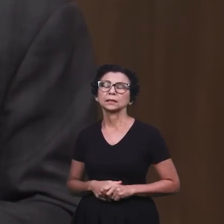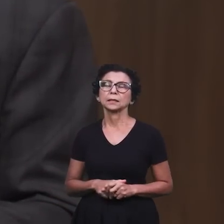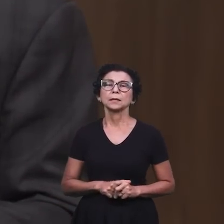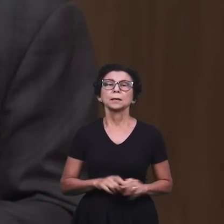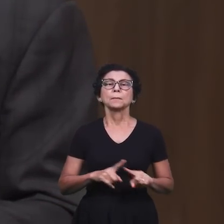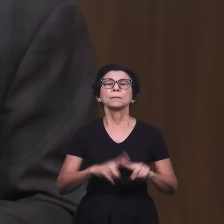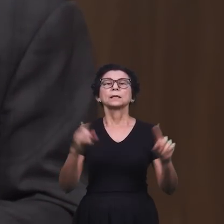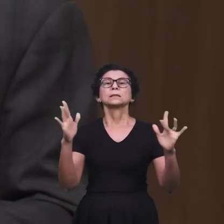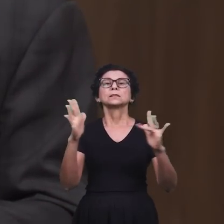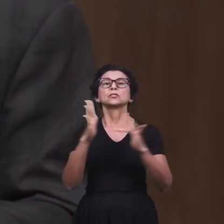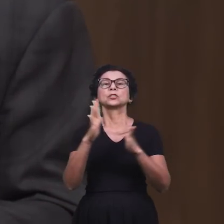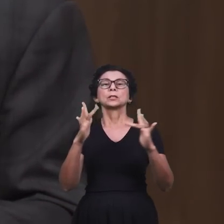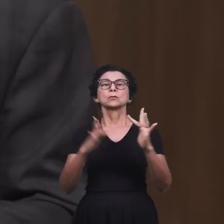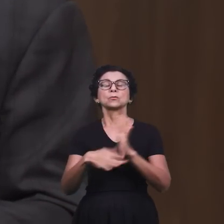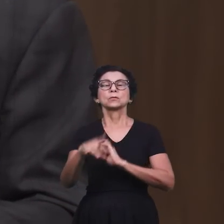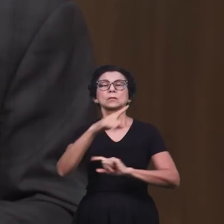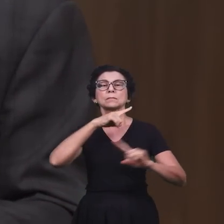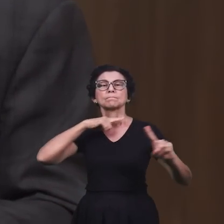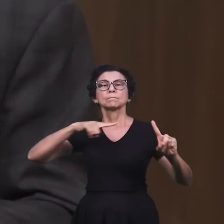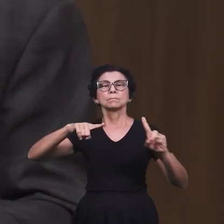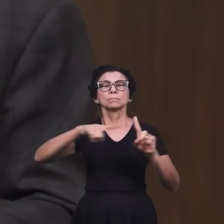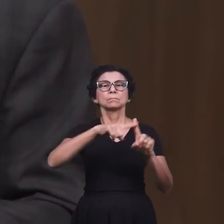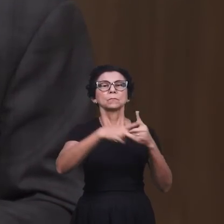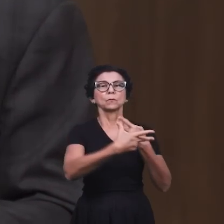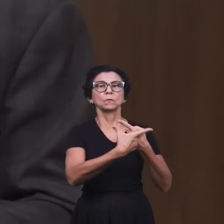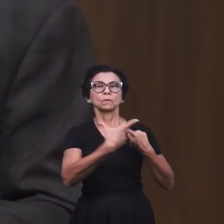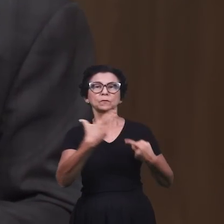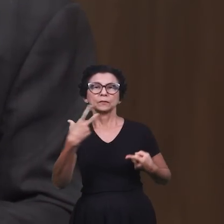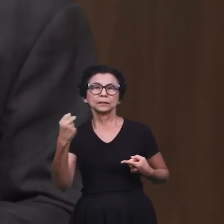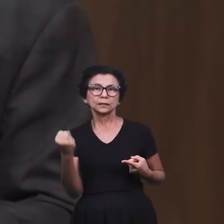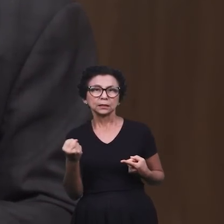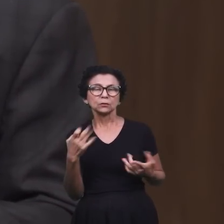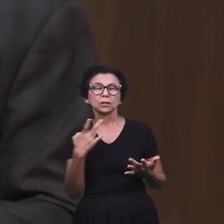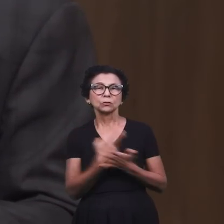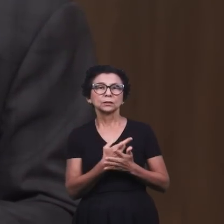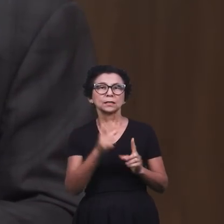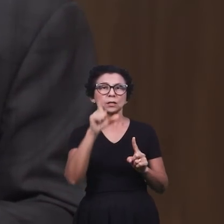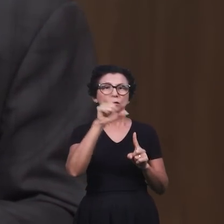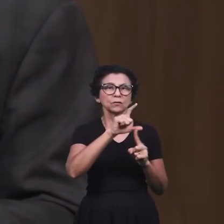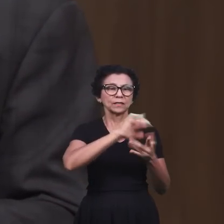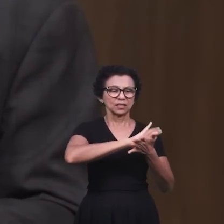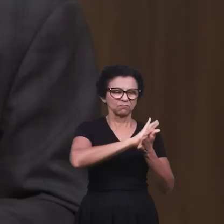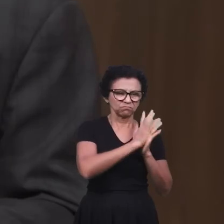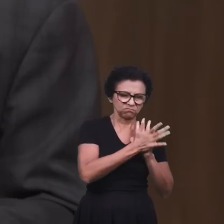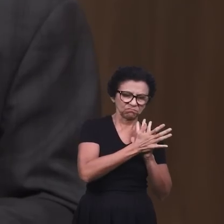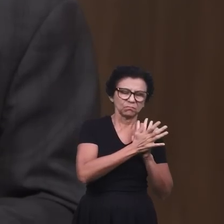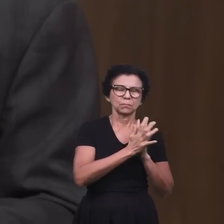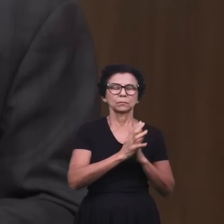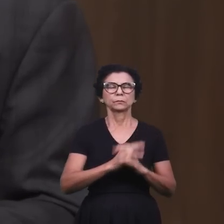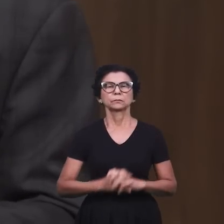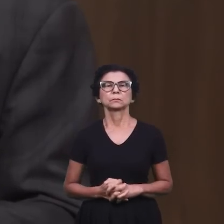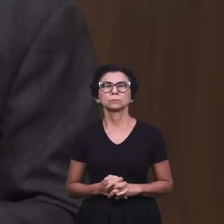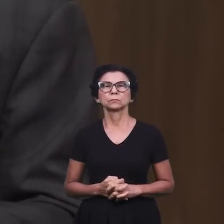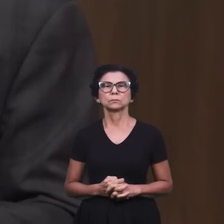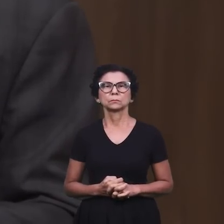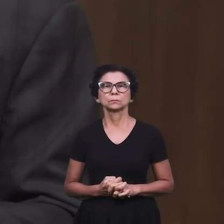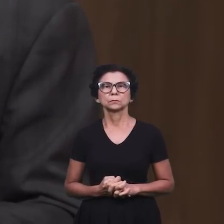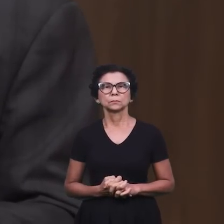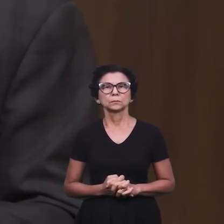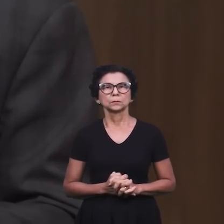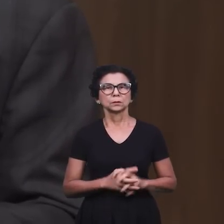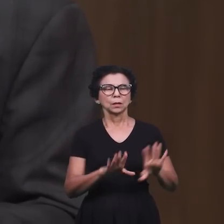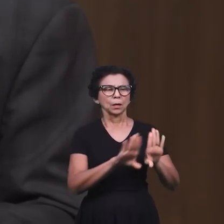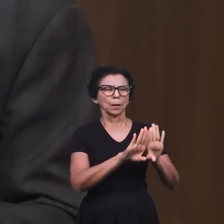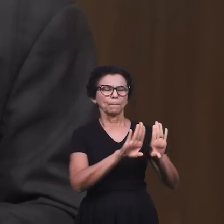né? Então, isso aqui nos dá esperança para a igreja. Sabe por quê, Dona Carla? Porque quando Jesus falou que as portas do inferno